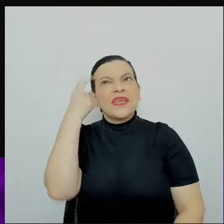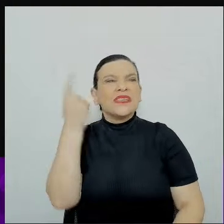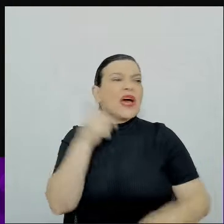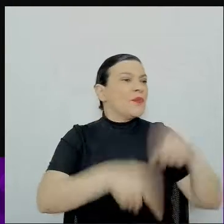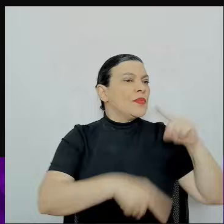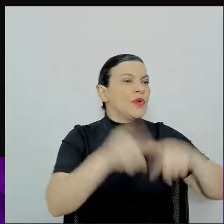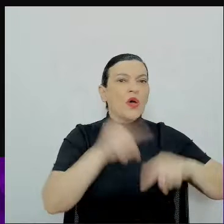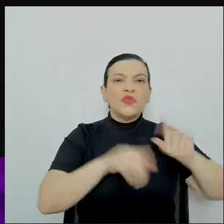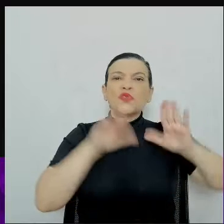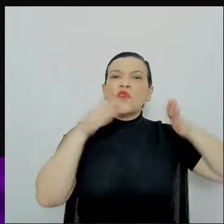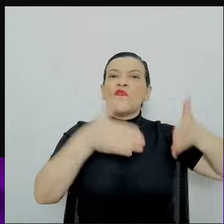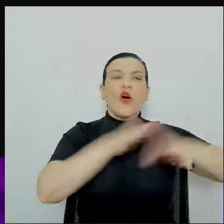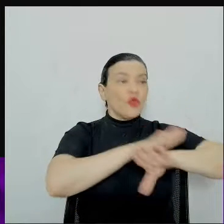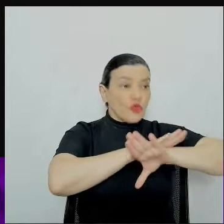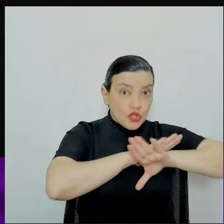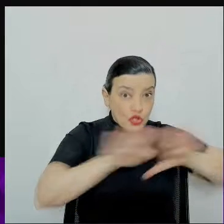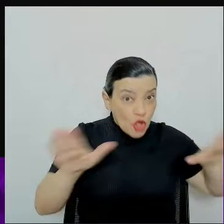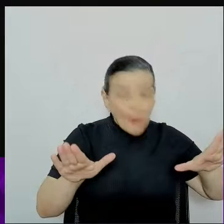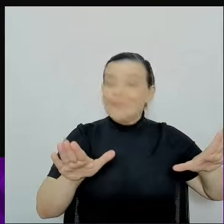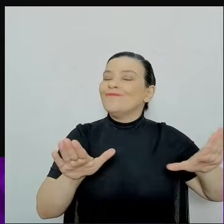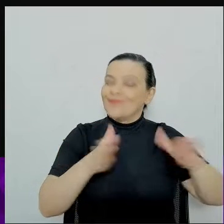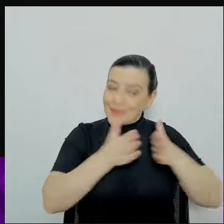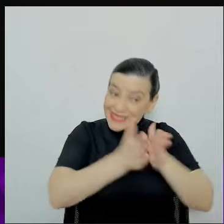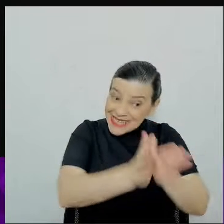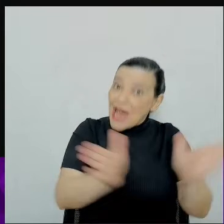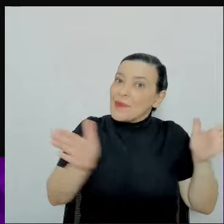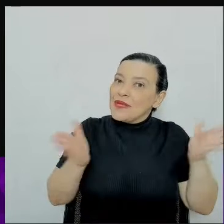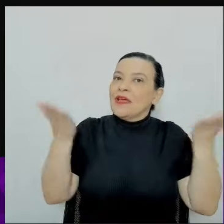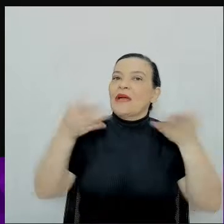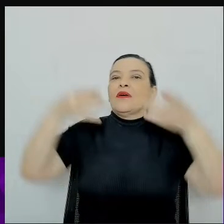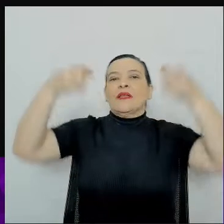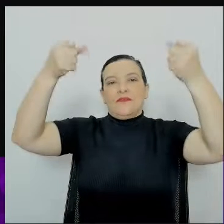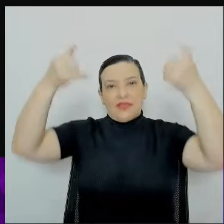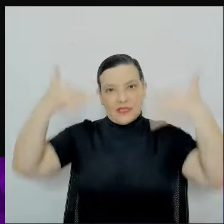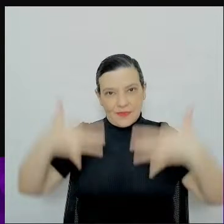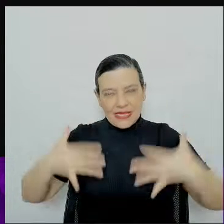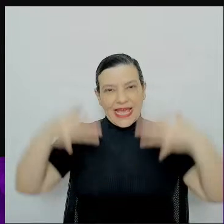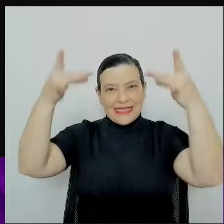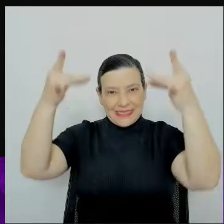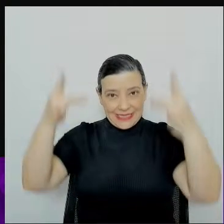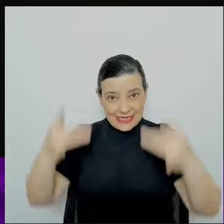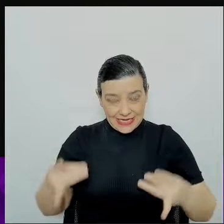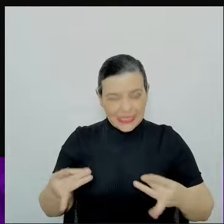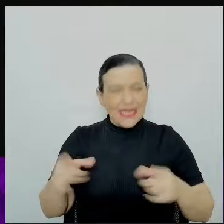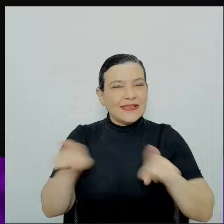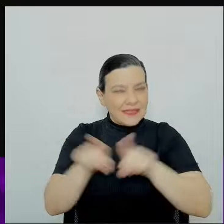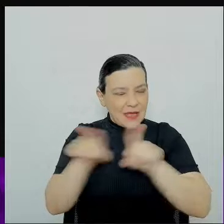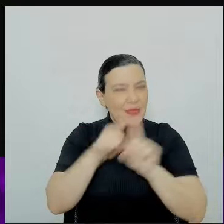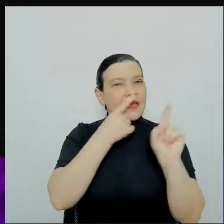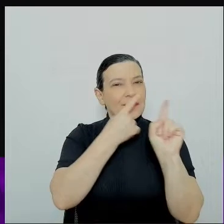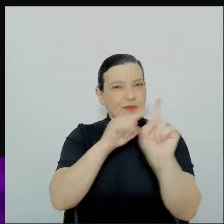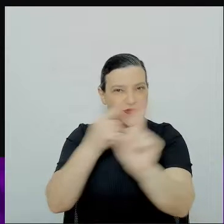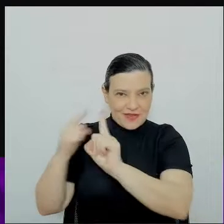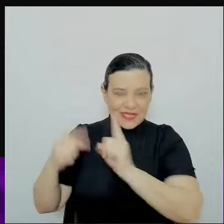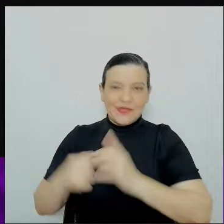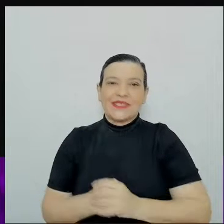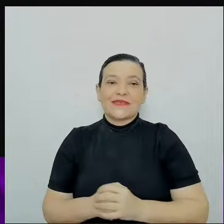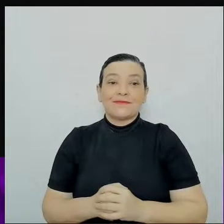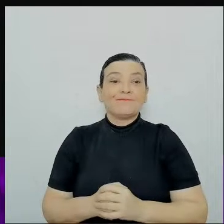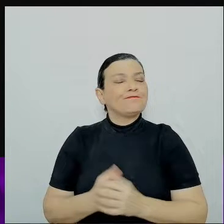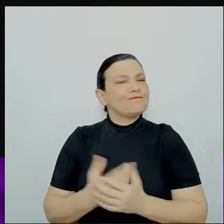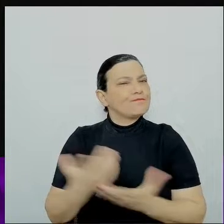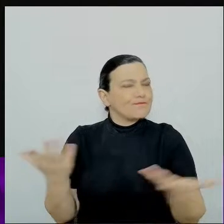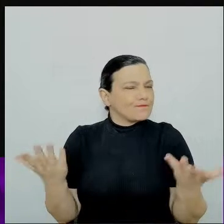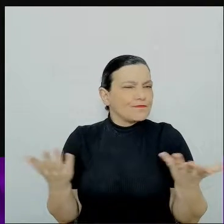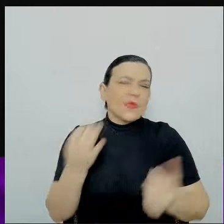né? E aí eu vou trazer hoje alguns questionamentos aqui e algumas provocações. Então, quando a gente olha